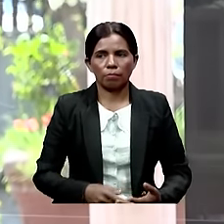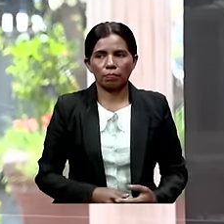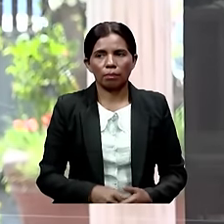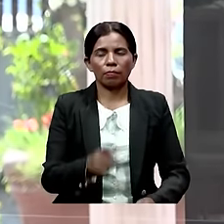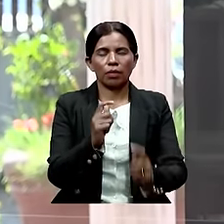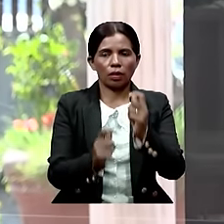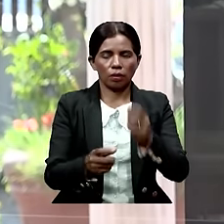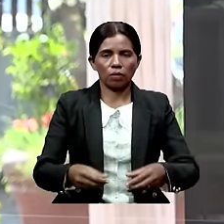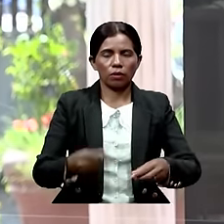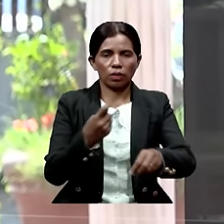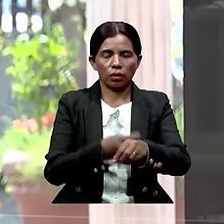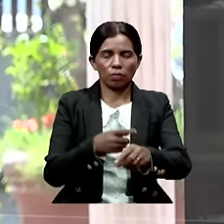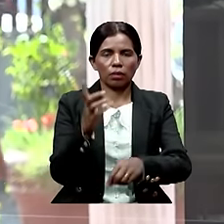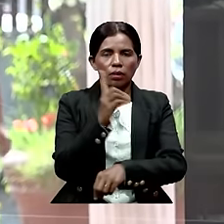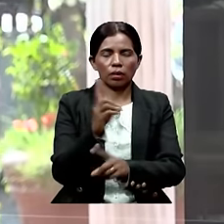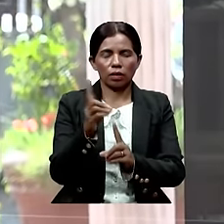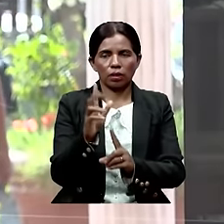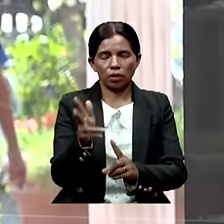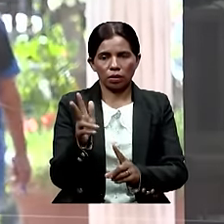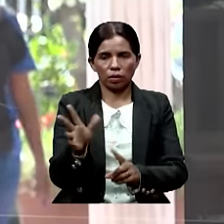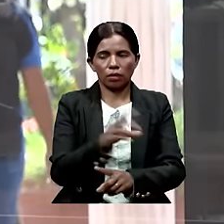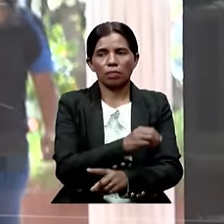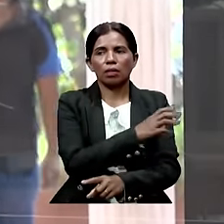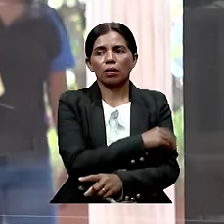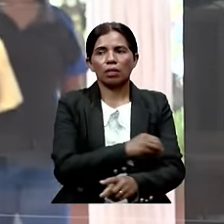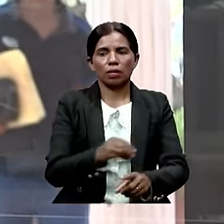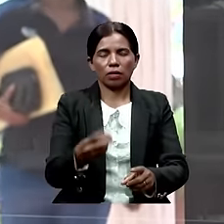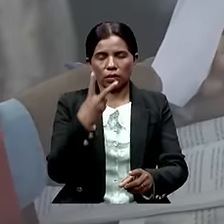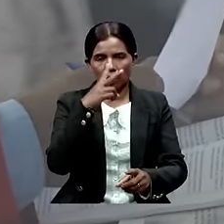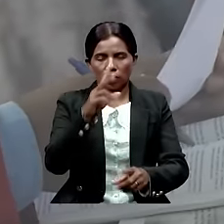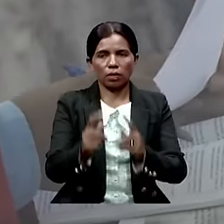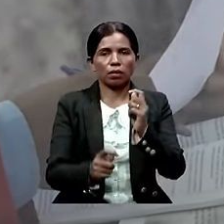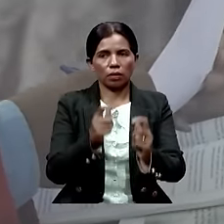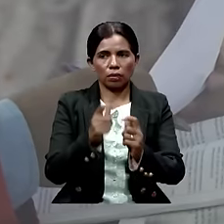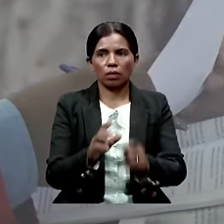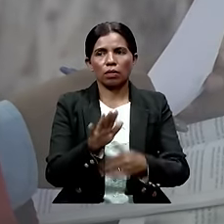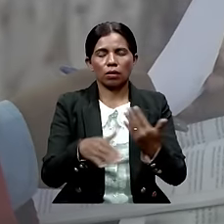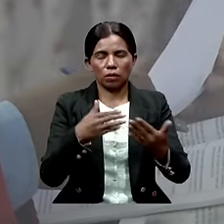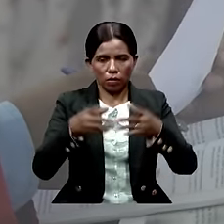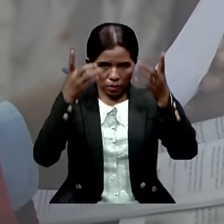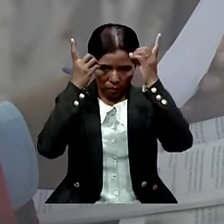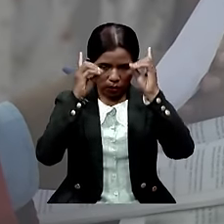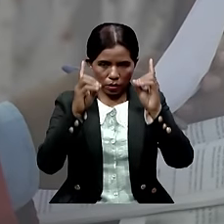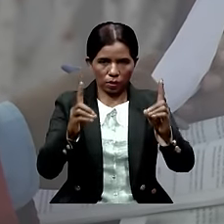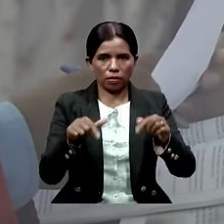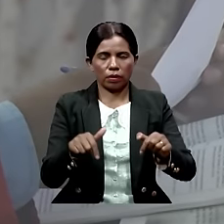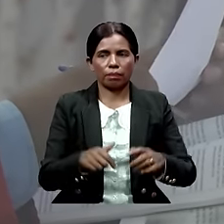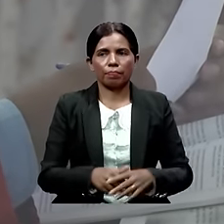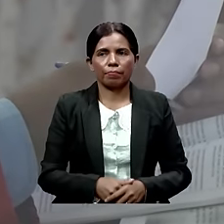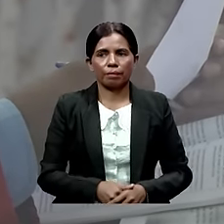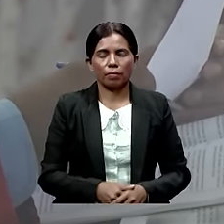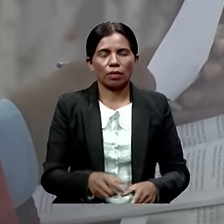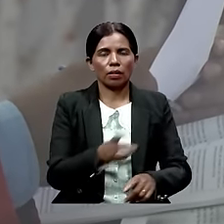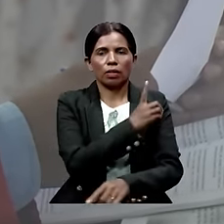Tribunal mos fo tempo lorontol nulu, ba defesa arguido sira atuhalo recurso ba tribunal recurso, quando ba decisão ne. Parte defesa